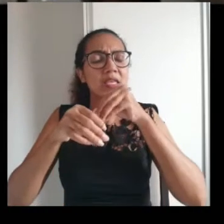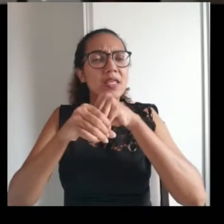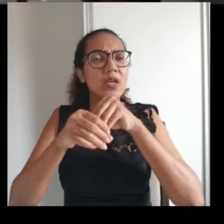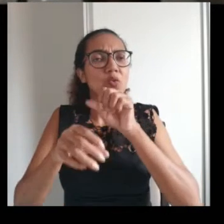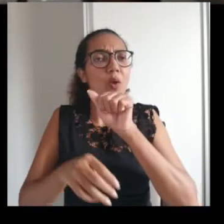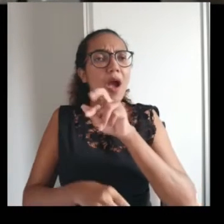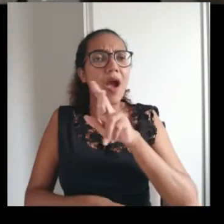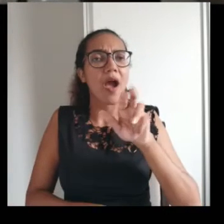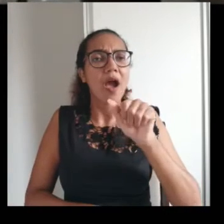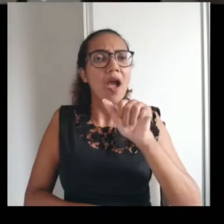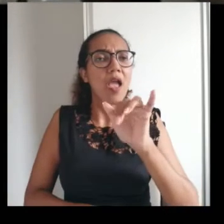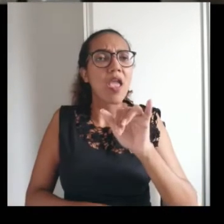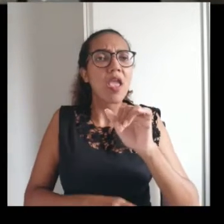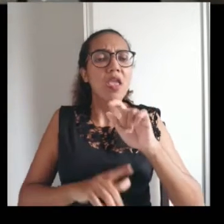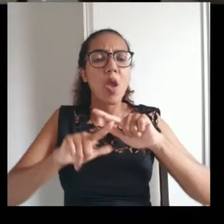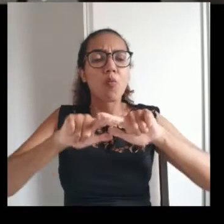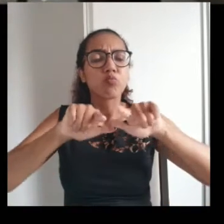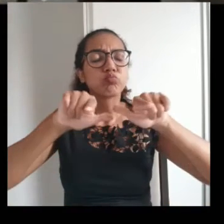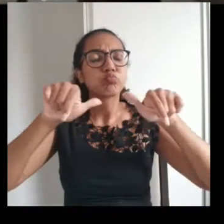lá dentro. E